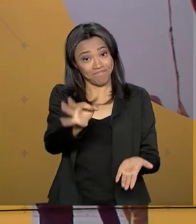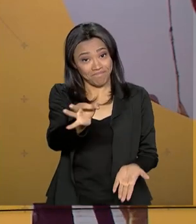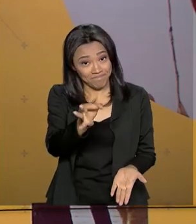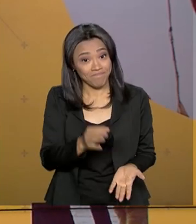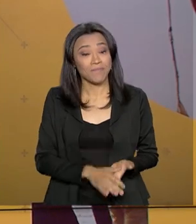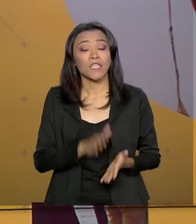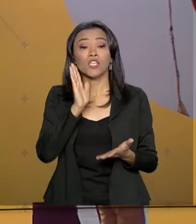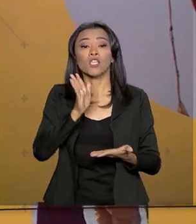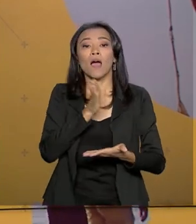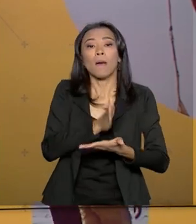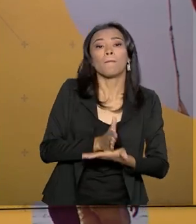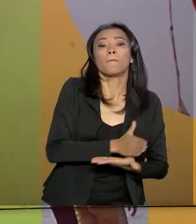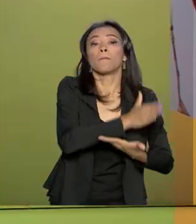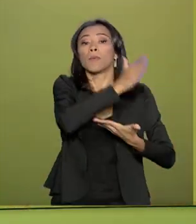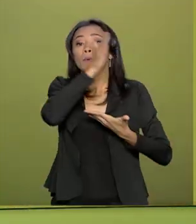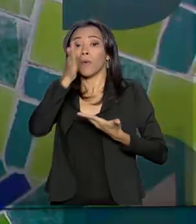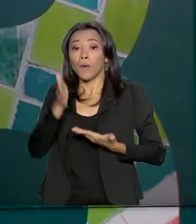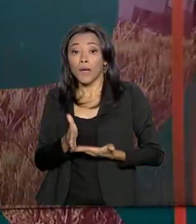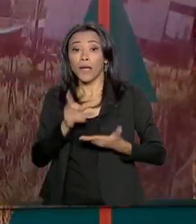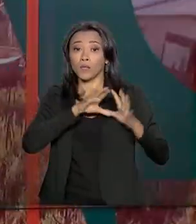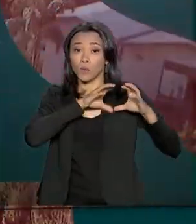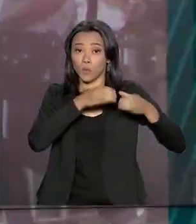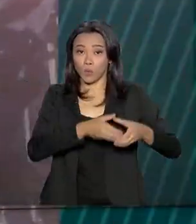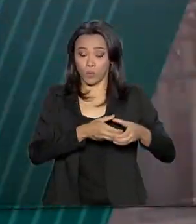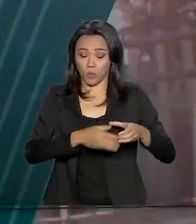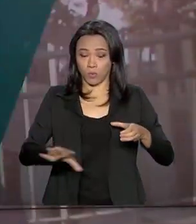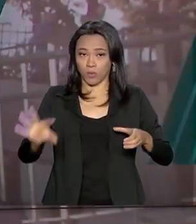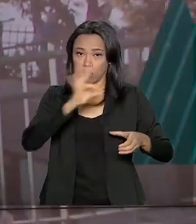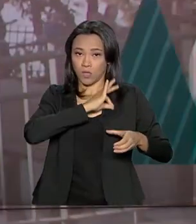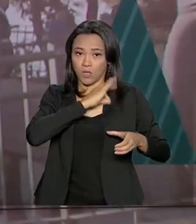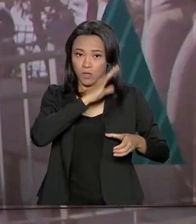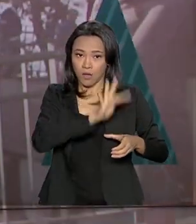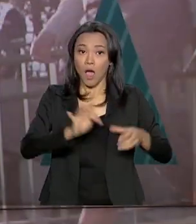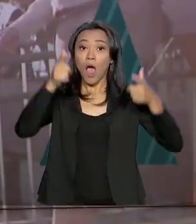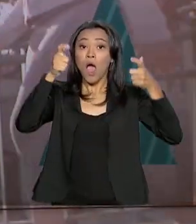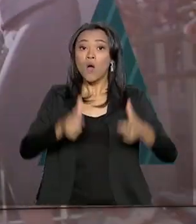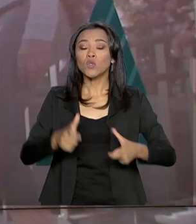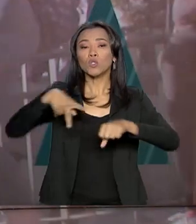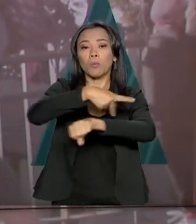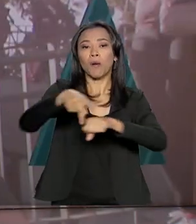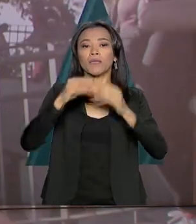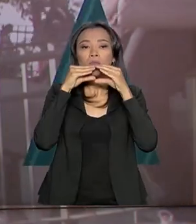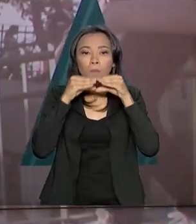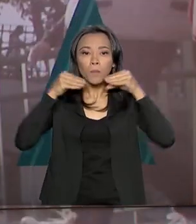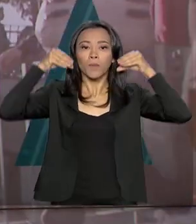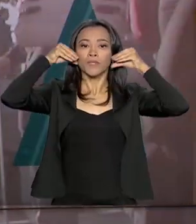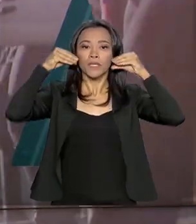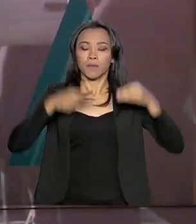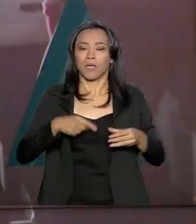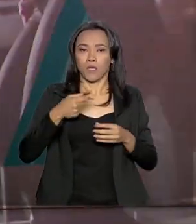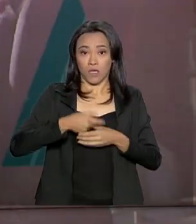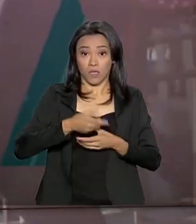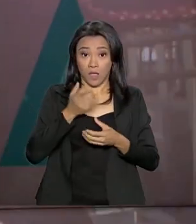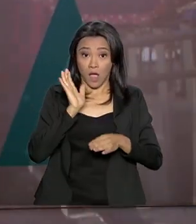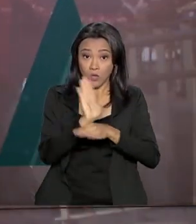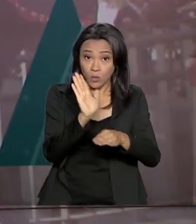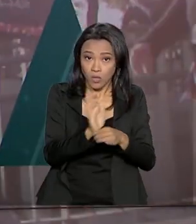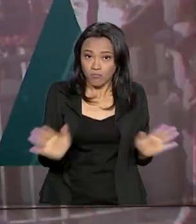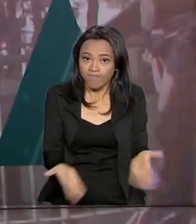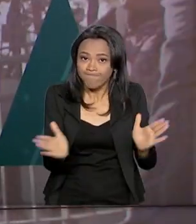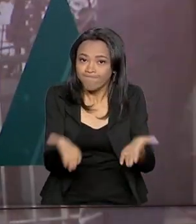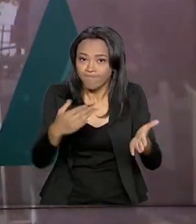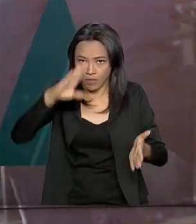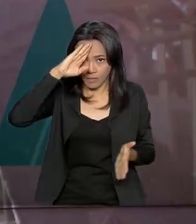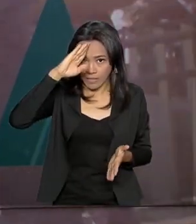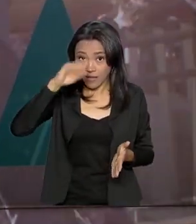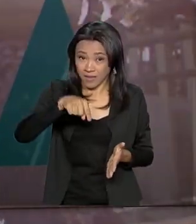também foi prorrogada a permanência da força nacional de segurança pública em moçambique os bombeiros militares estão ajudando na recuperação do país